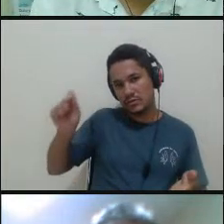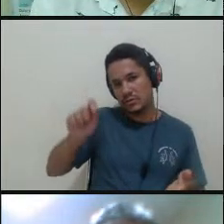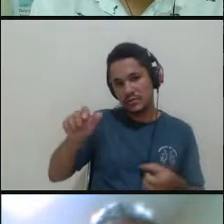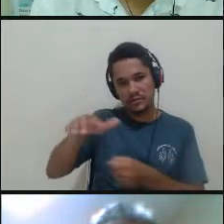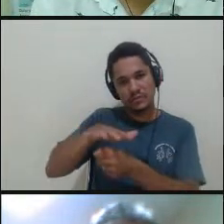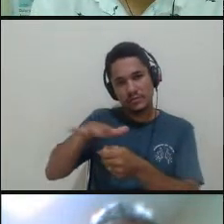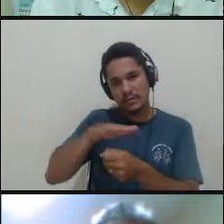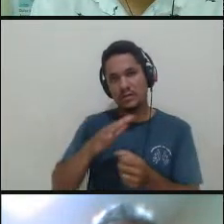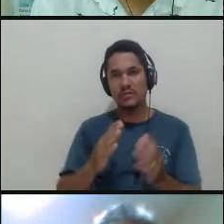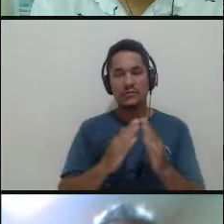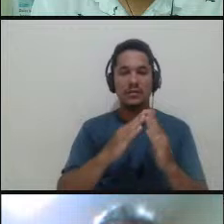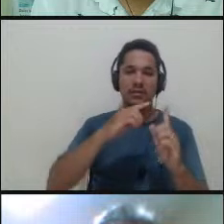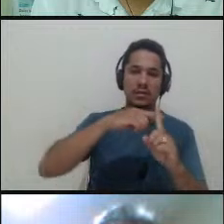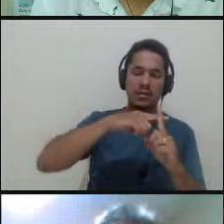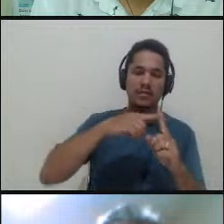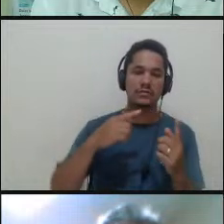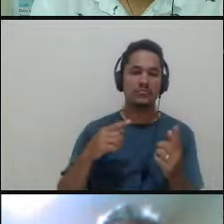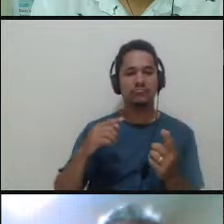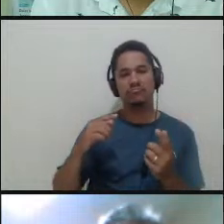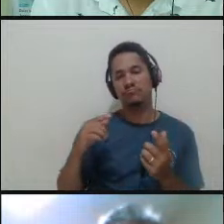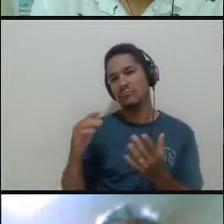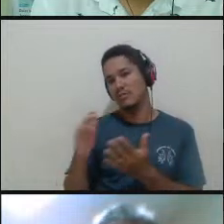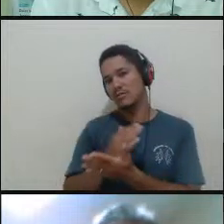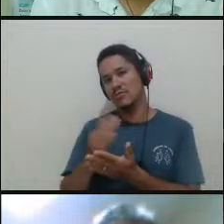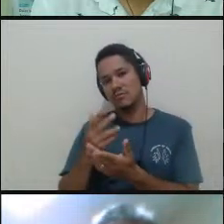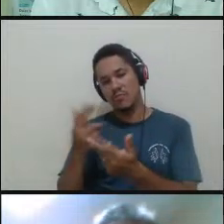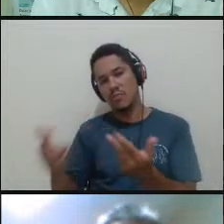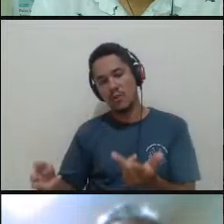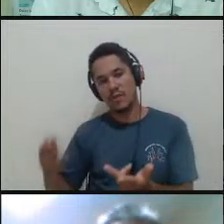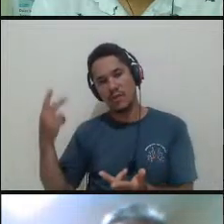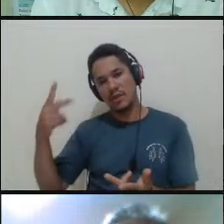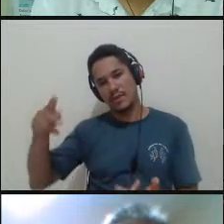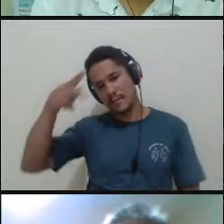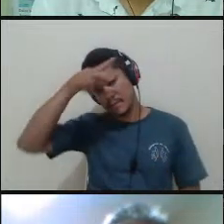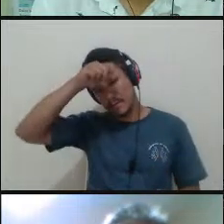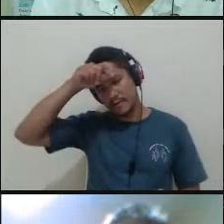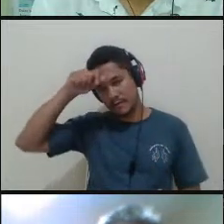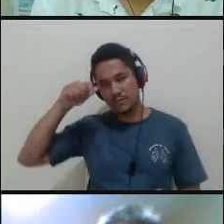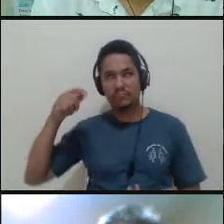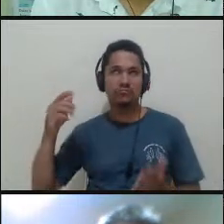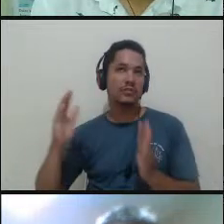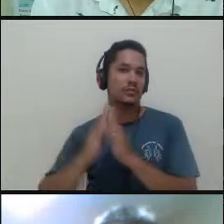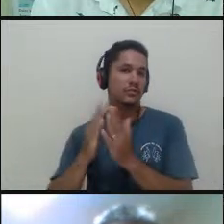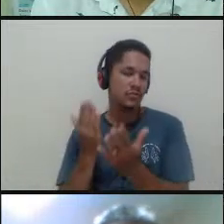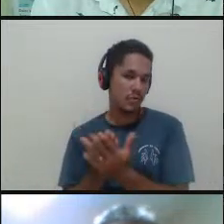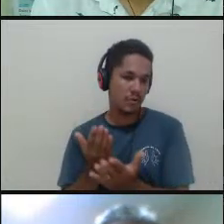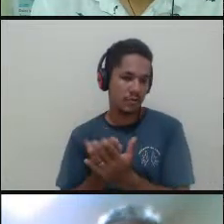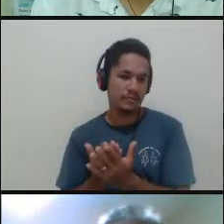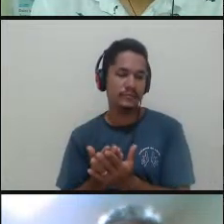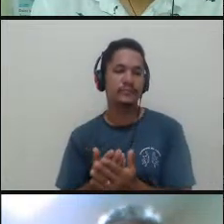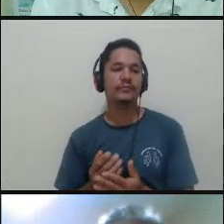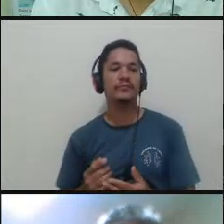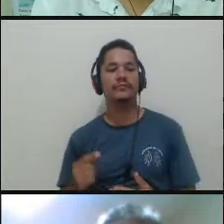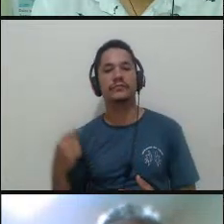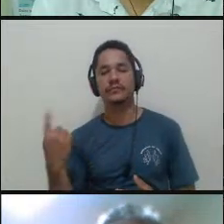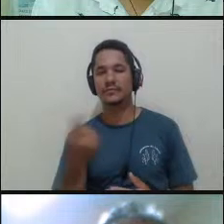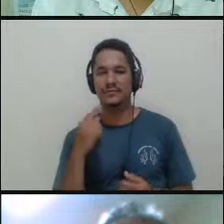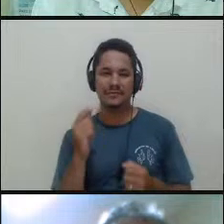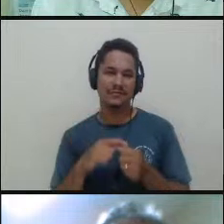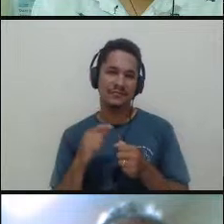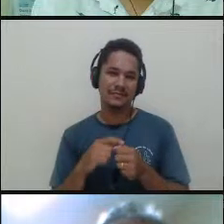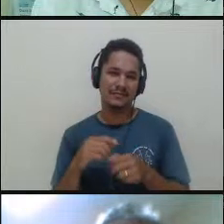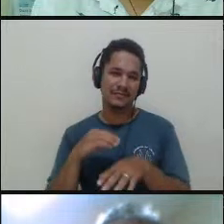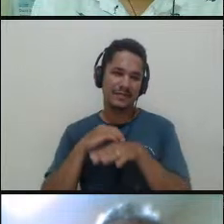uma igreja, algum equipamento da prefeitura que a gente possa usar, a própria escola, e a gente faz leva